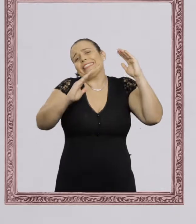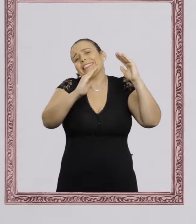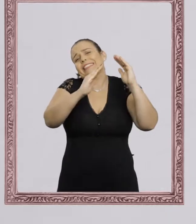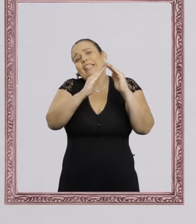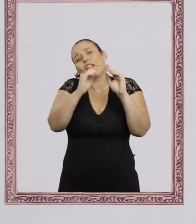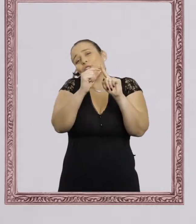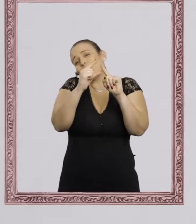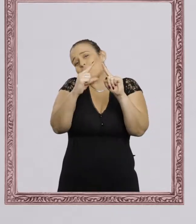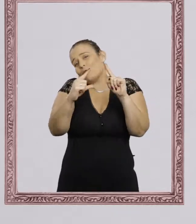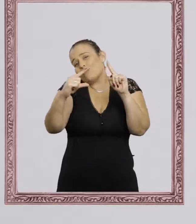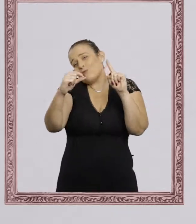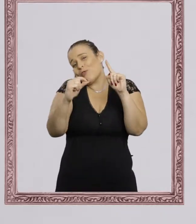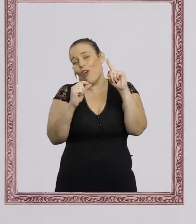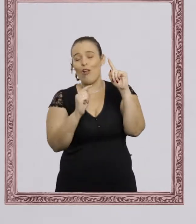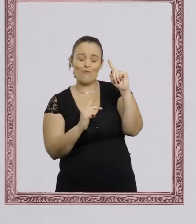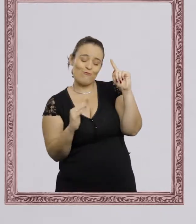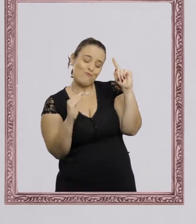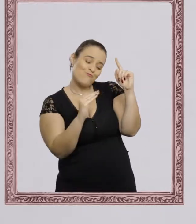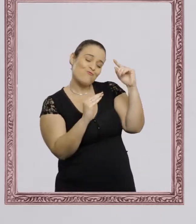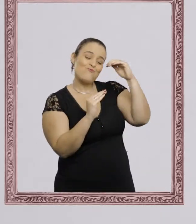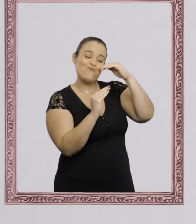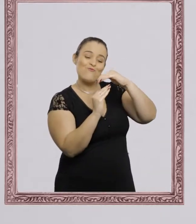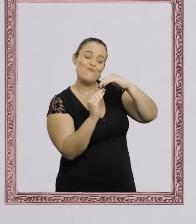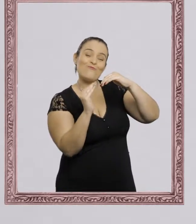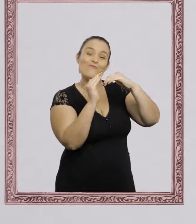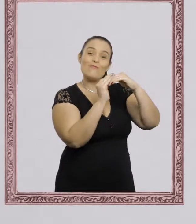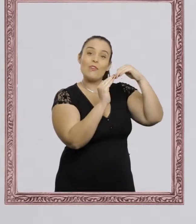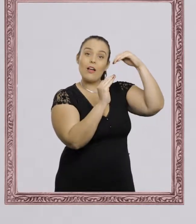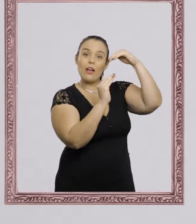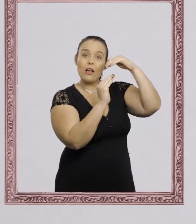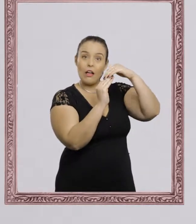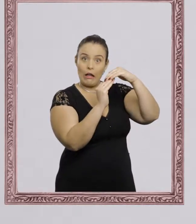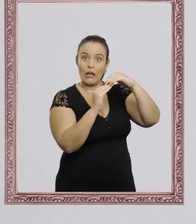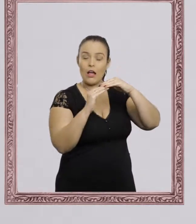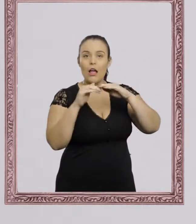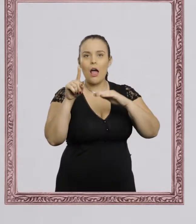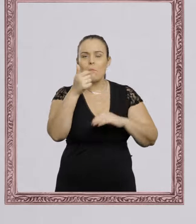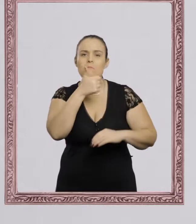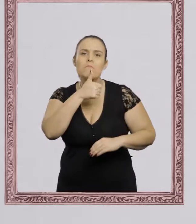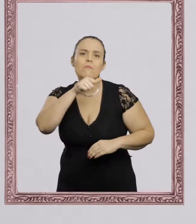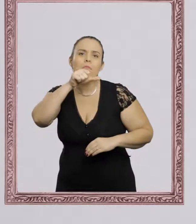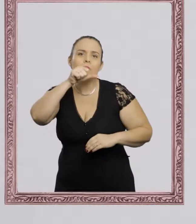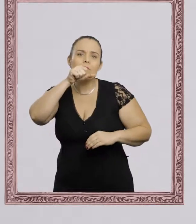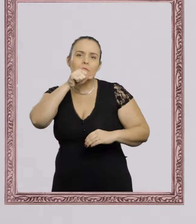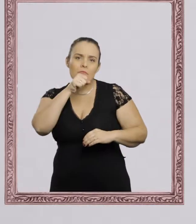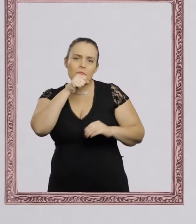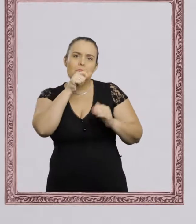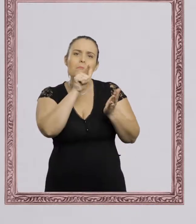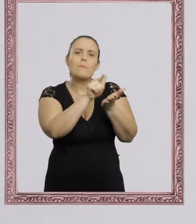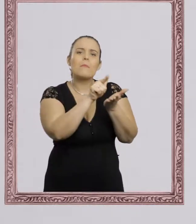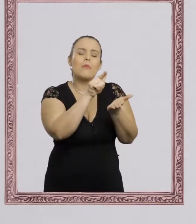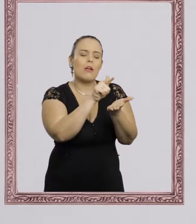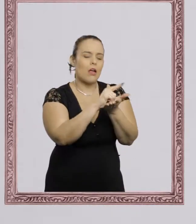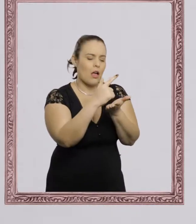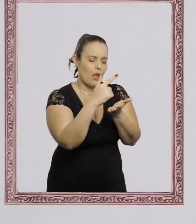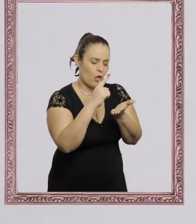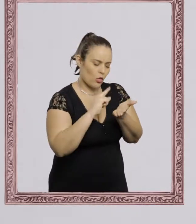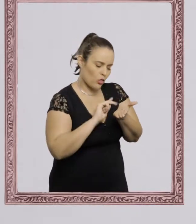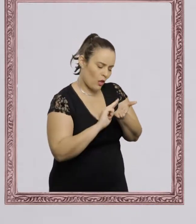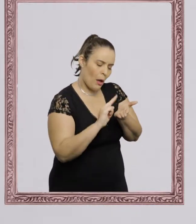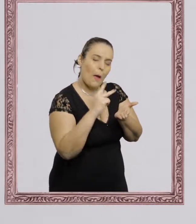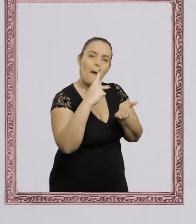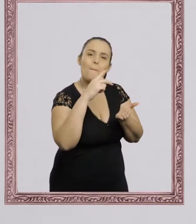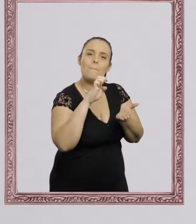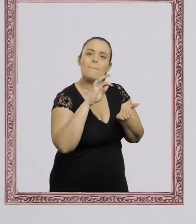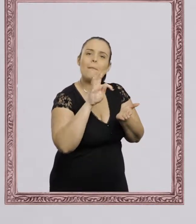casa de folhas muito bem costuradas. Quando a senhora Darling achou o nome Peter rabiscado num papel, perguntou